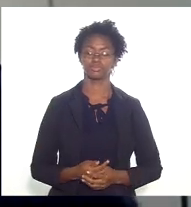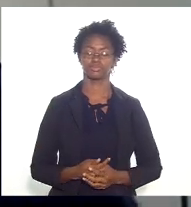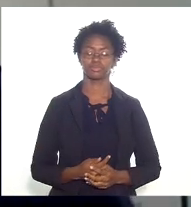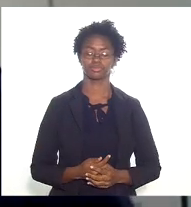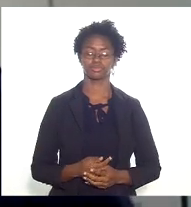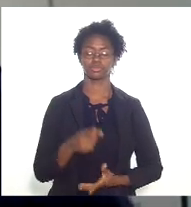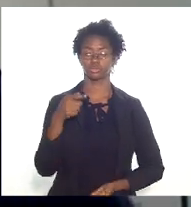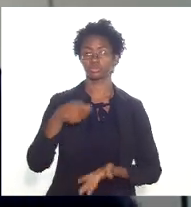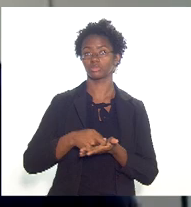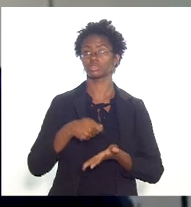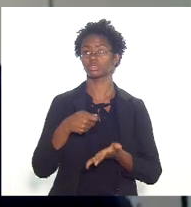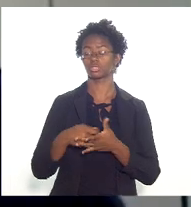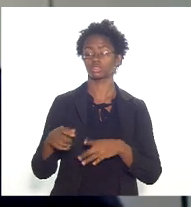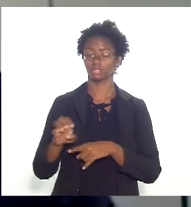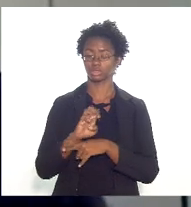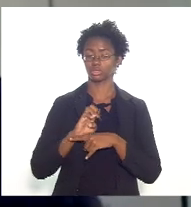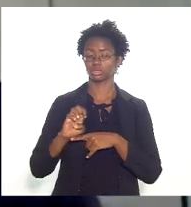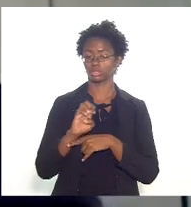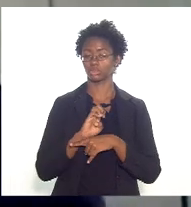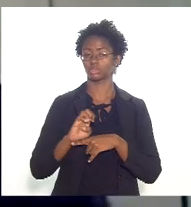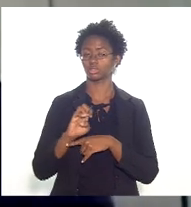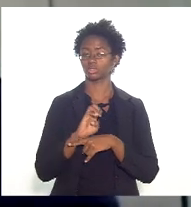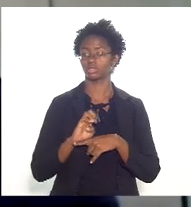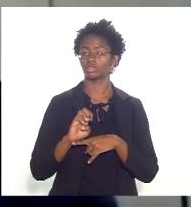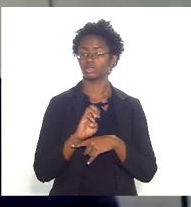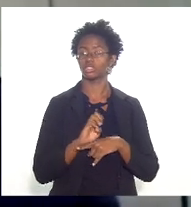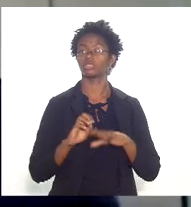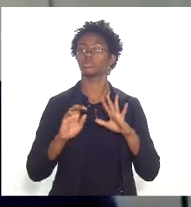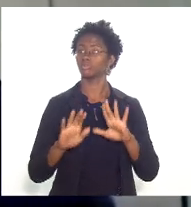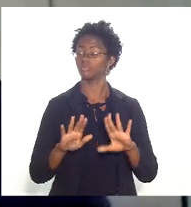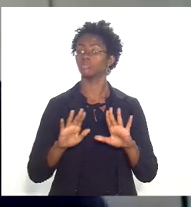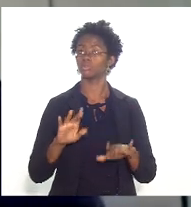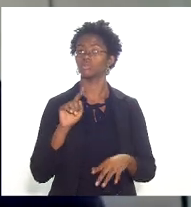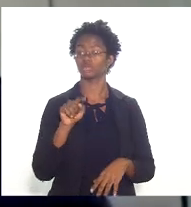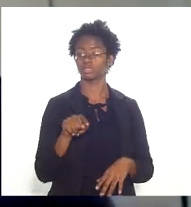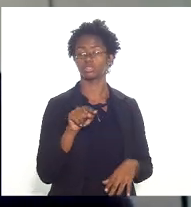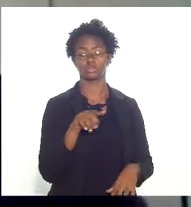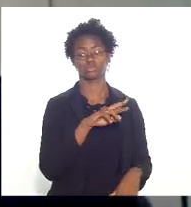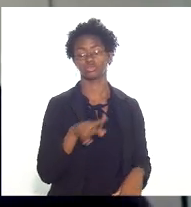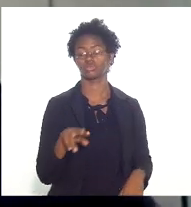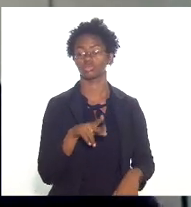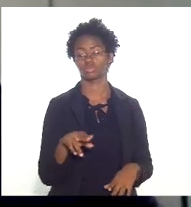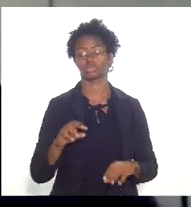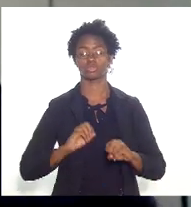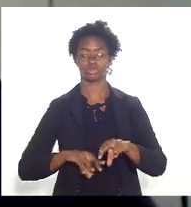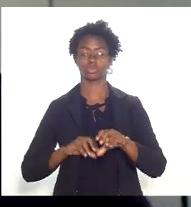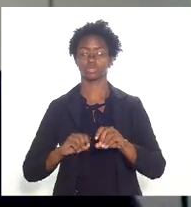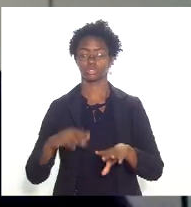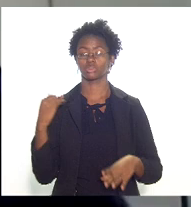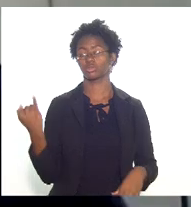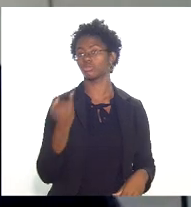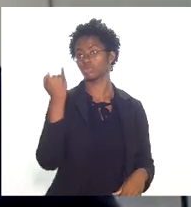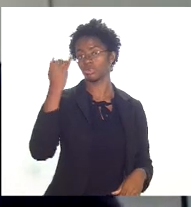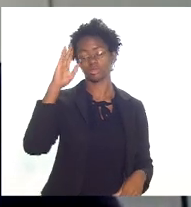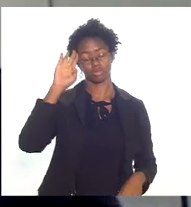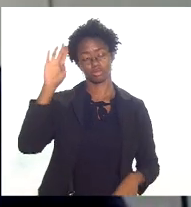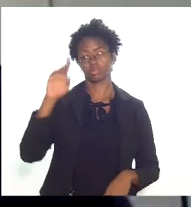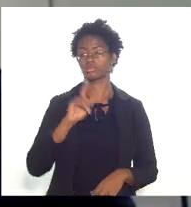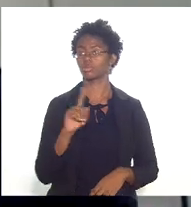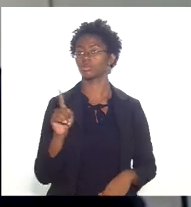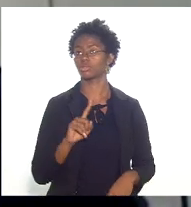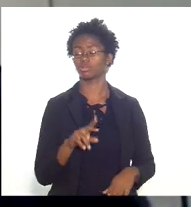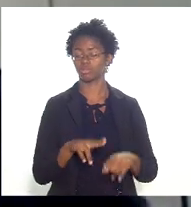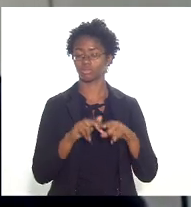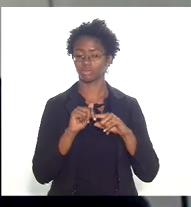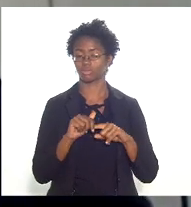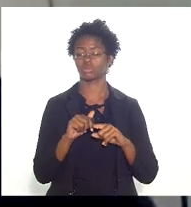obrigação do Estado ofertar educação para a população Mas isso não faz da educação serviço essencial porque um serviço essencial um